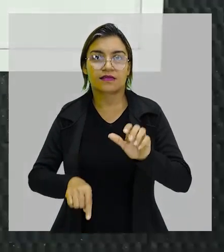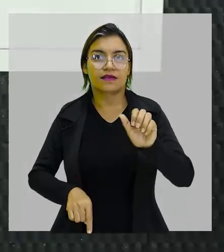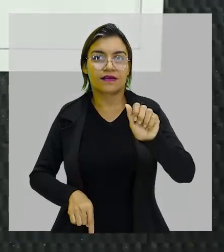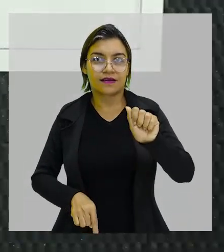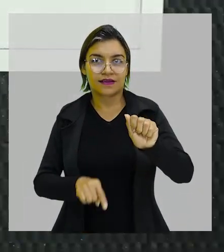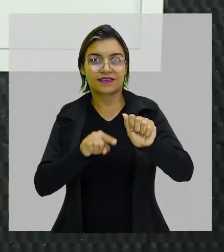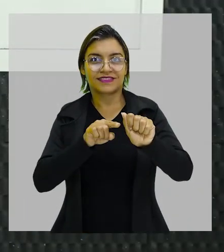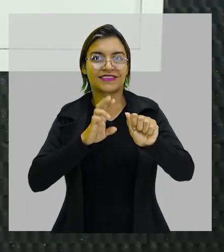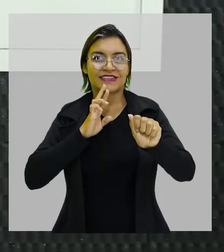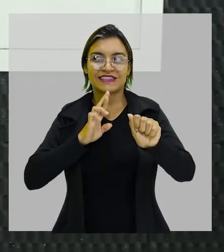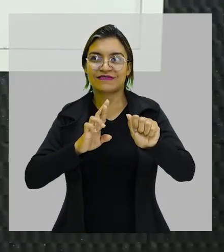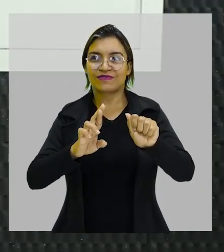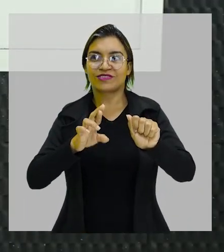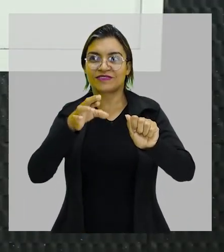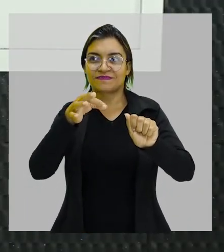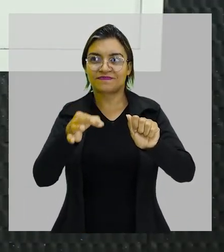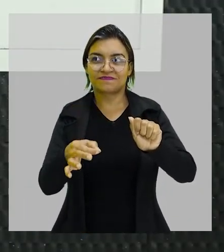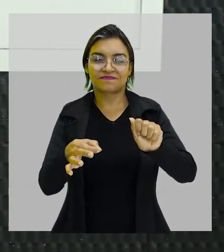ok?